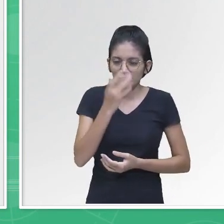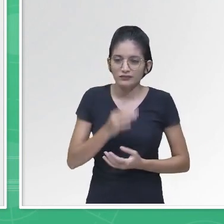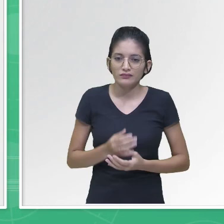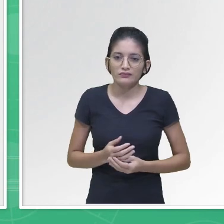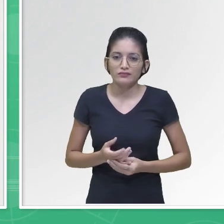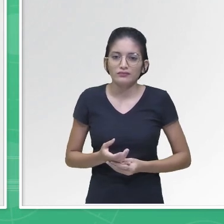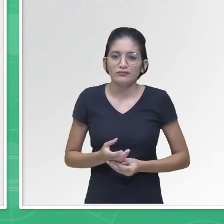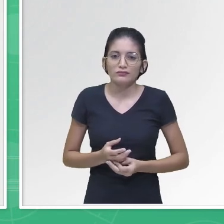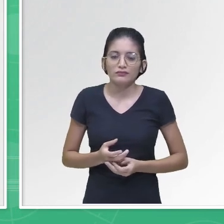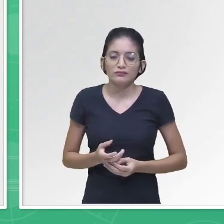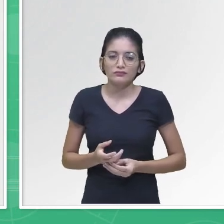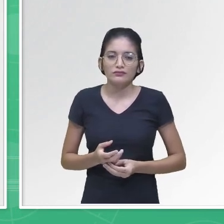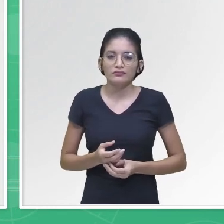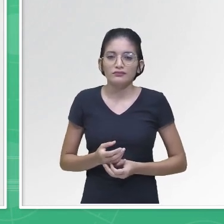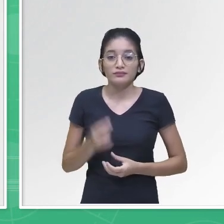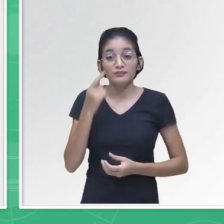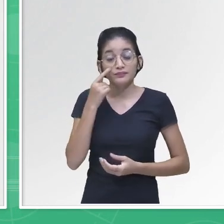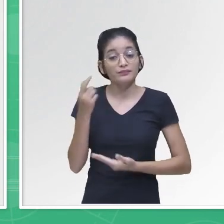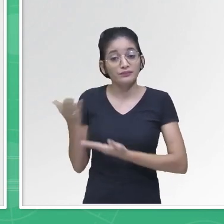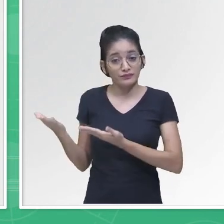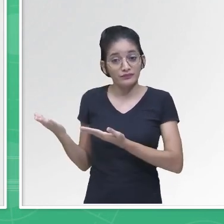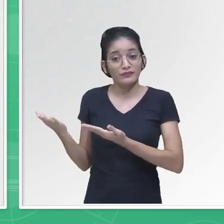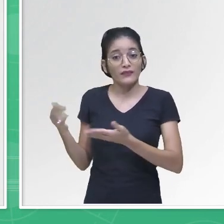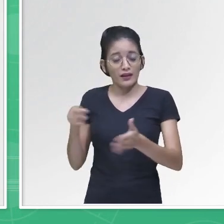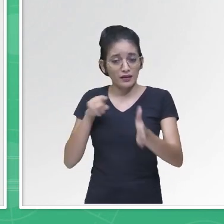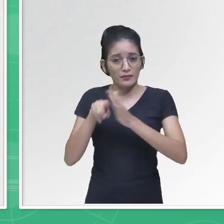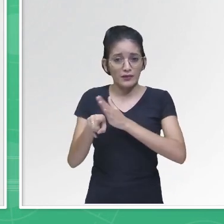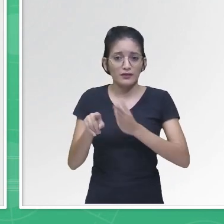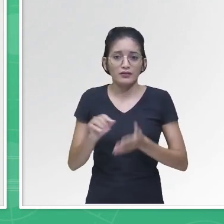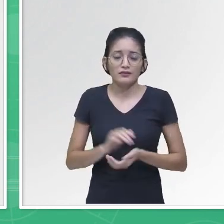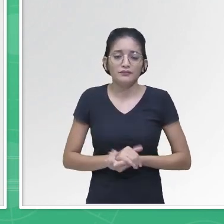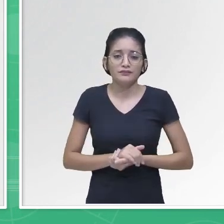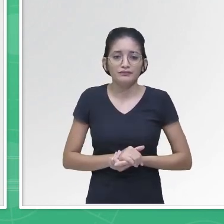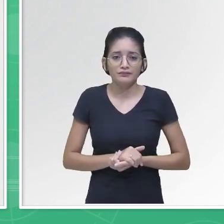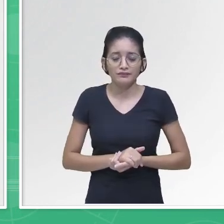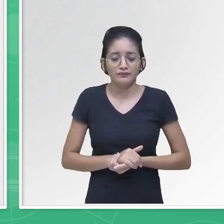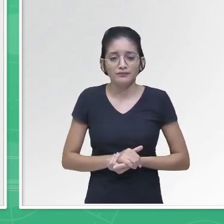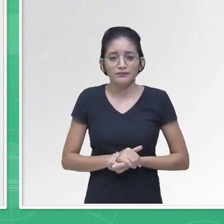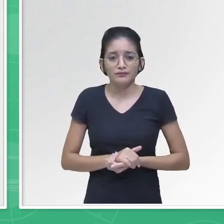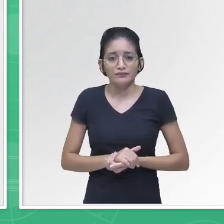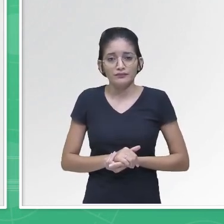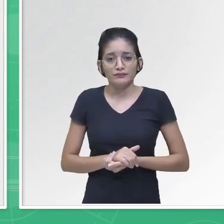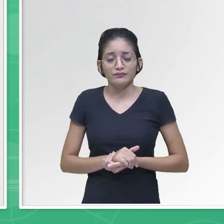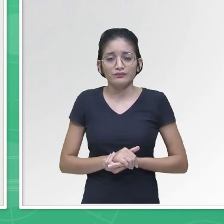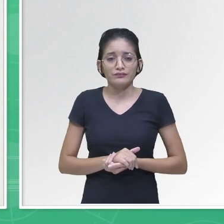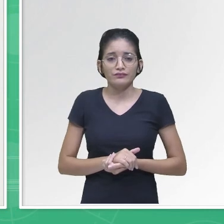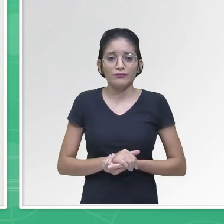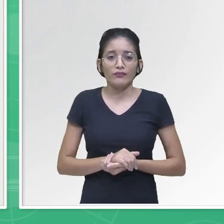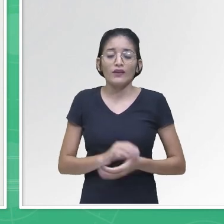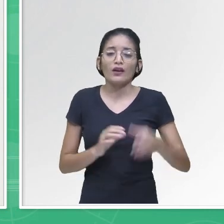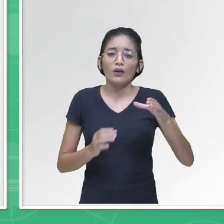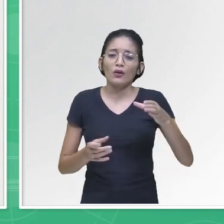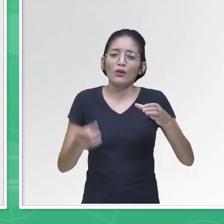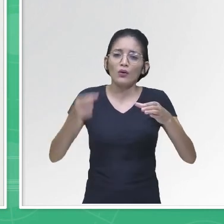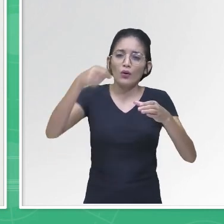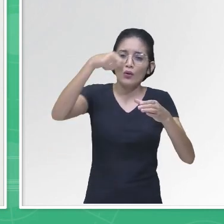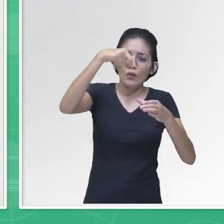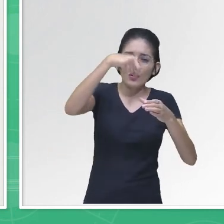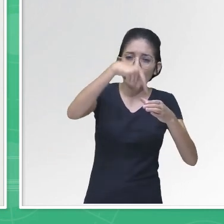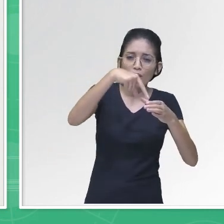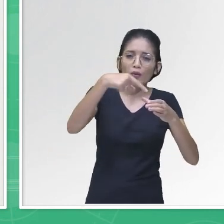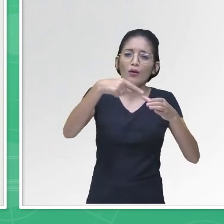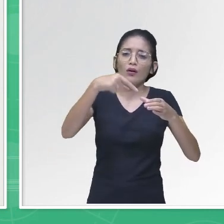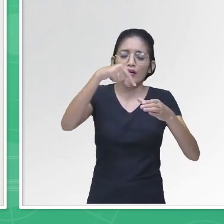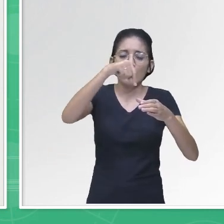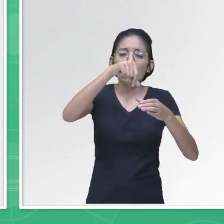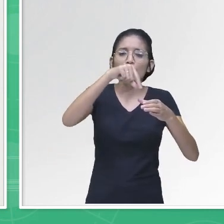Tá aqui, ó. Teve aqui, ó. O aluno adicionou um único cristal de cloreto de